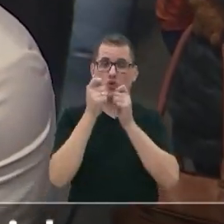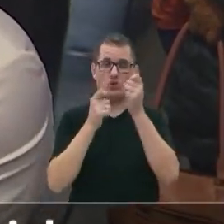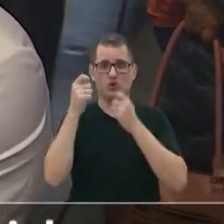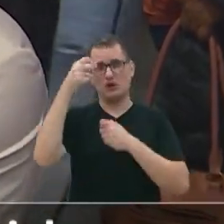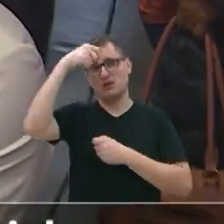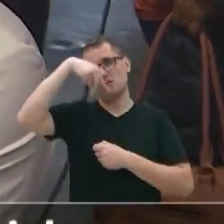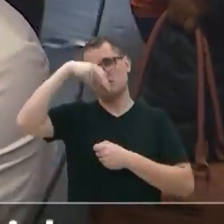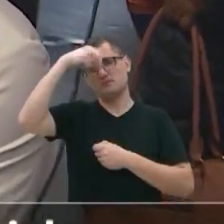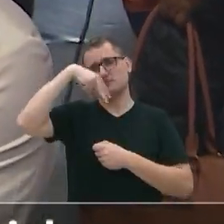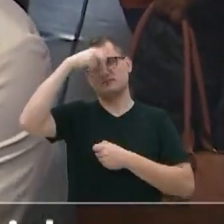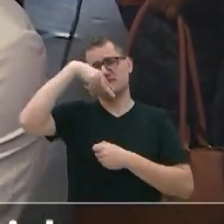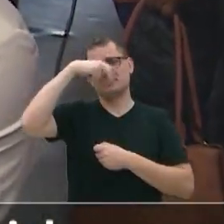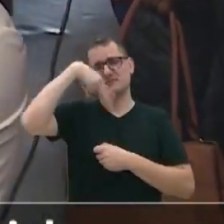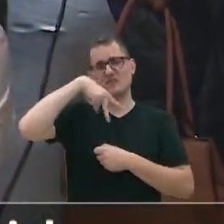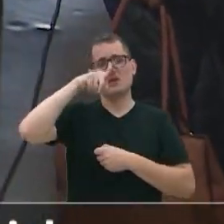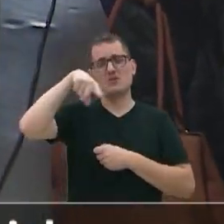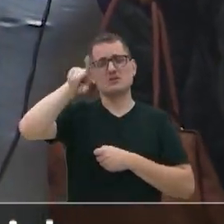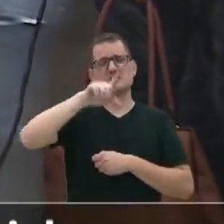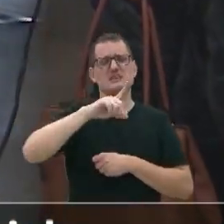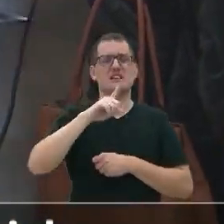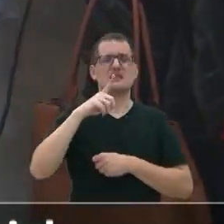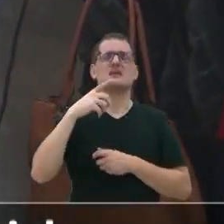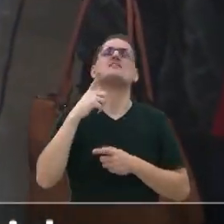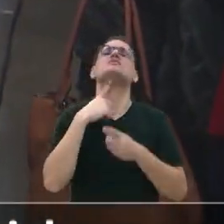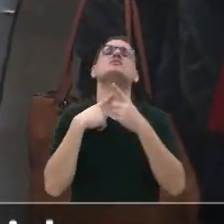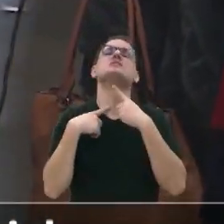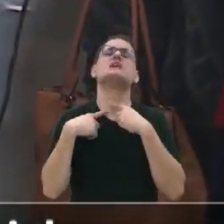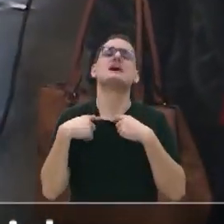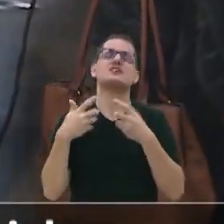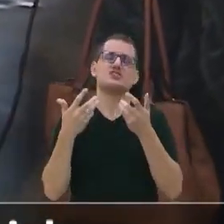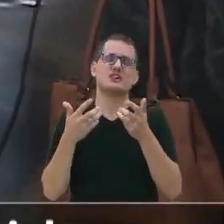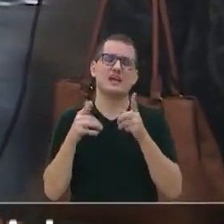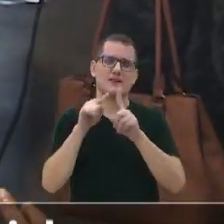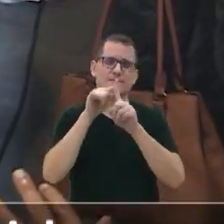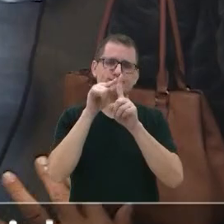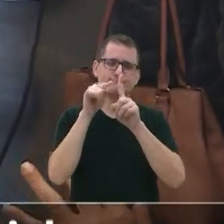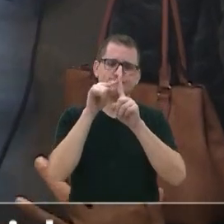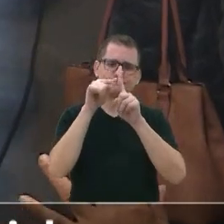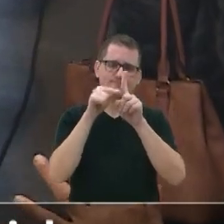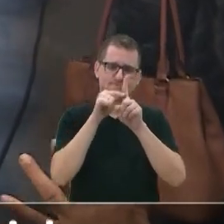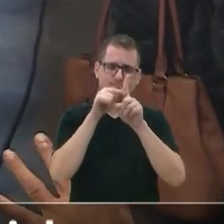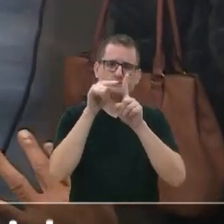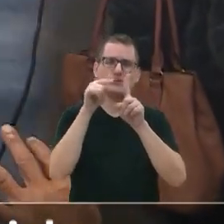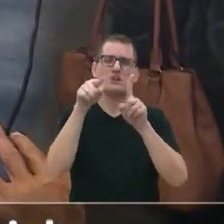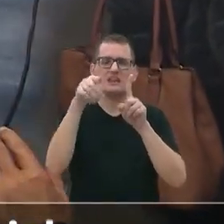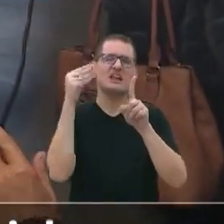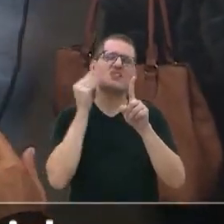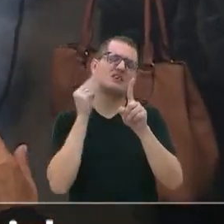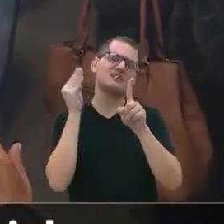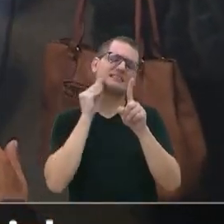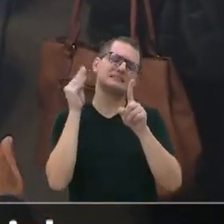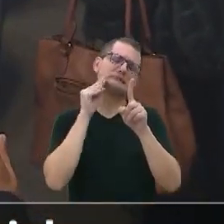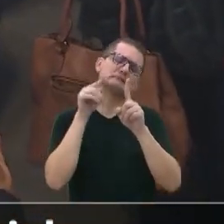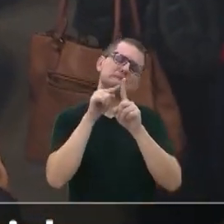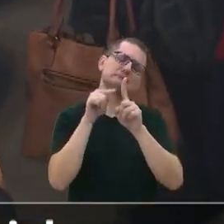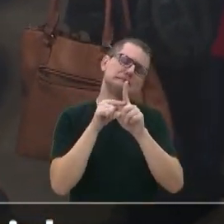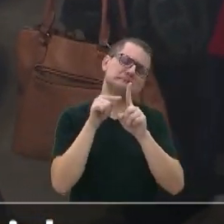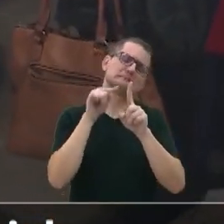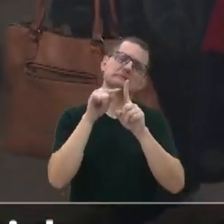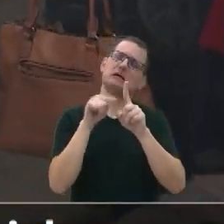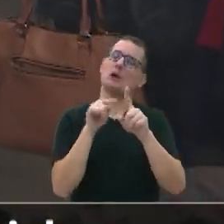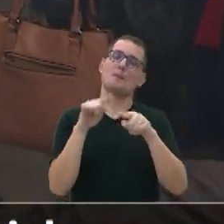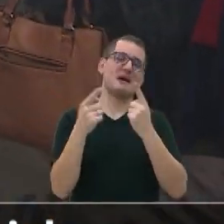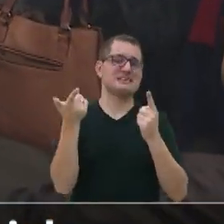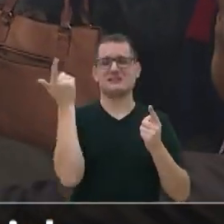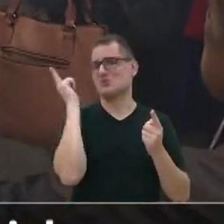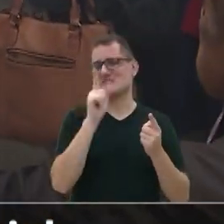menstruação, você que deseja ser mãe, que tem tentado muitos anos já